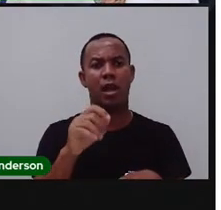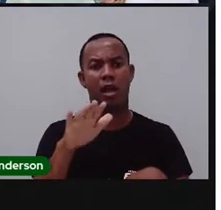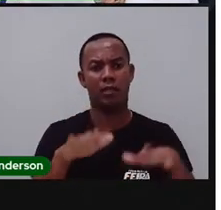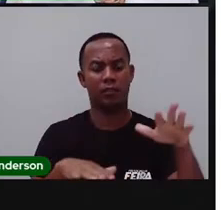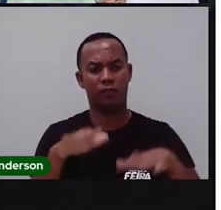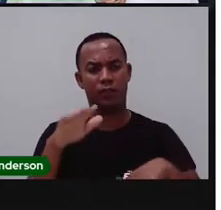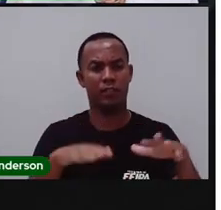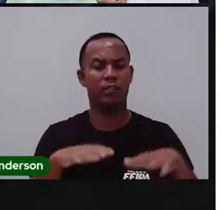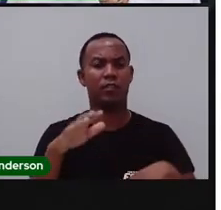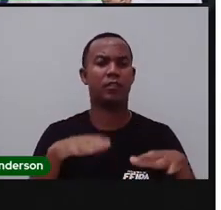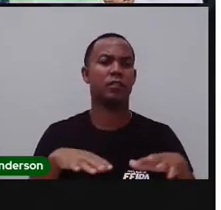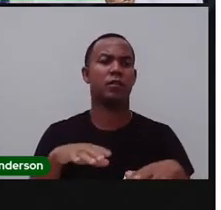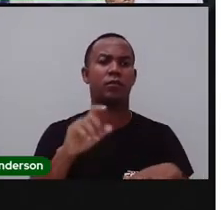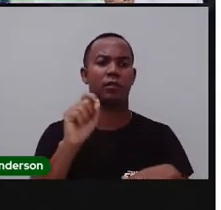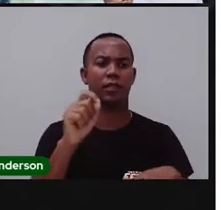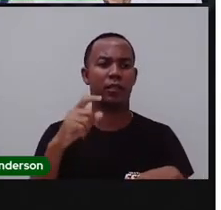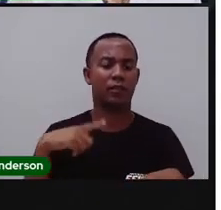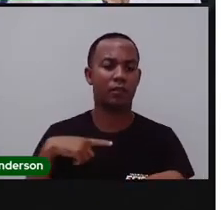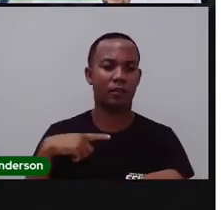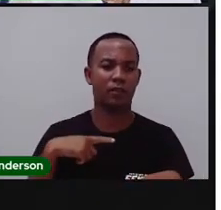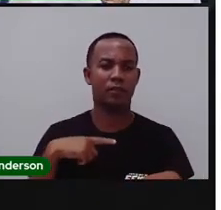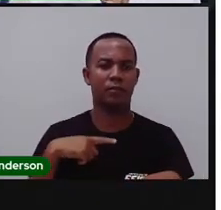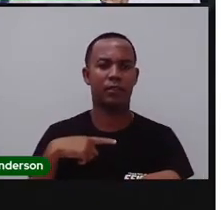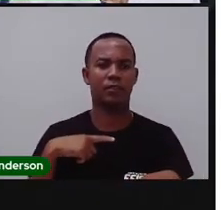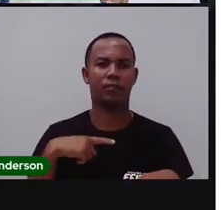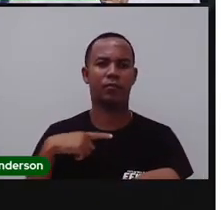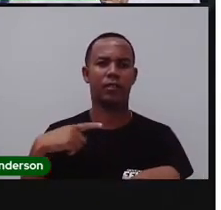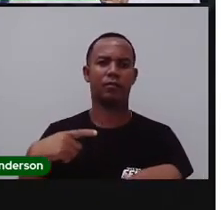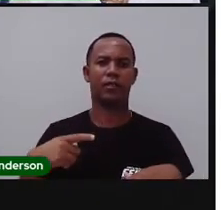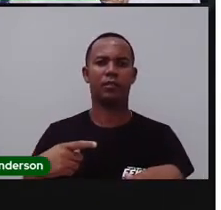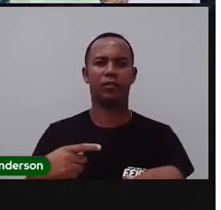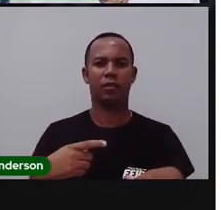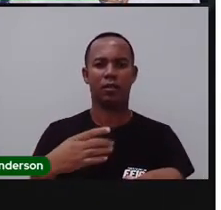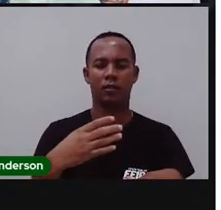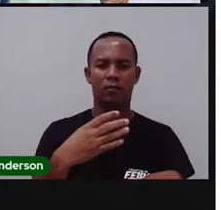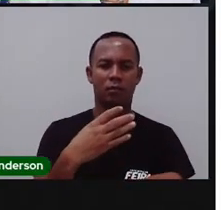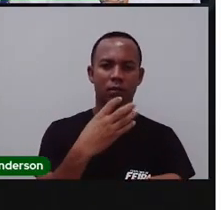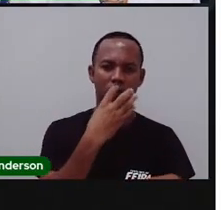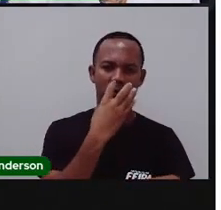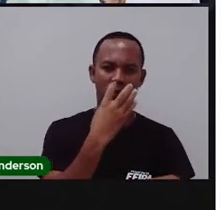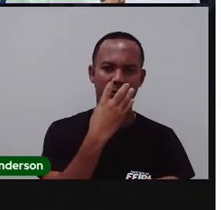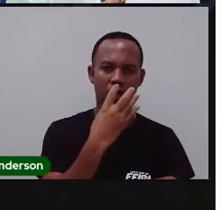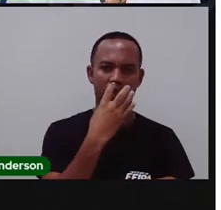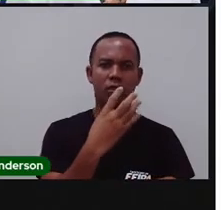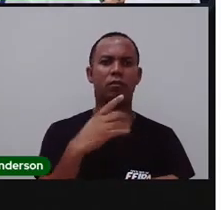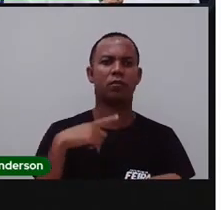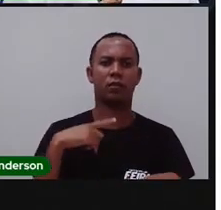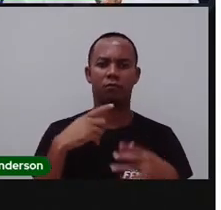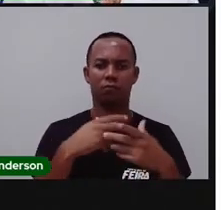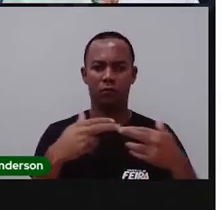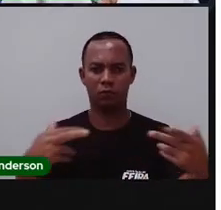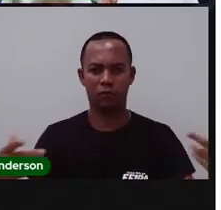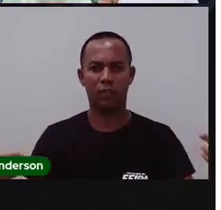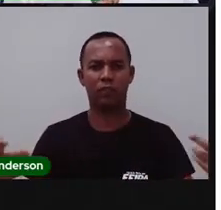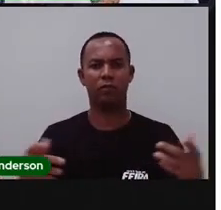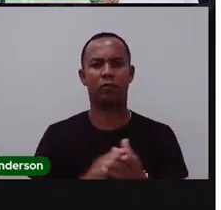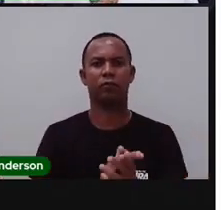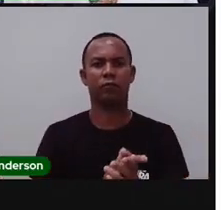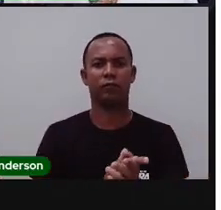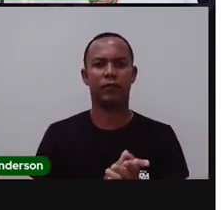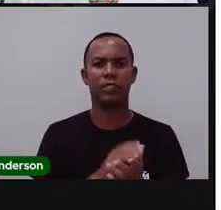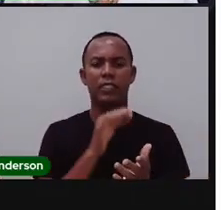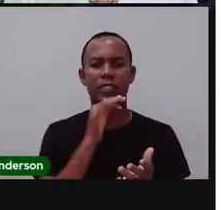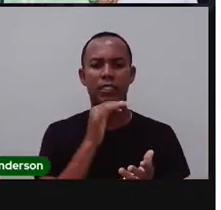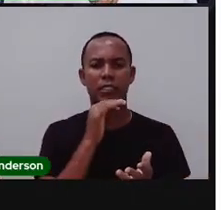grande maioria desses animais, porque existem animais que são alimentados o quê? Através de ração. Mas a ração passa por